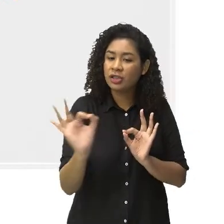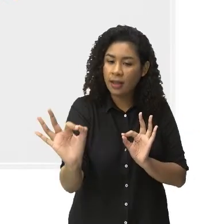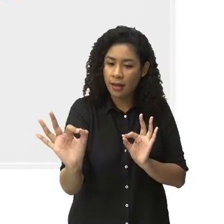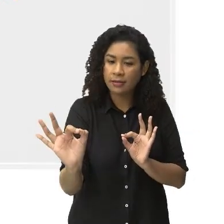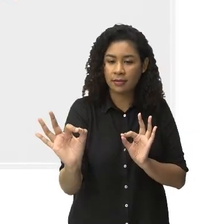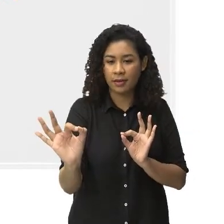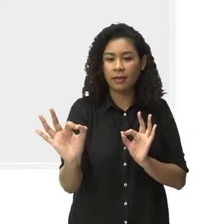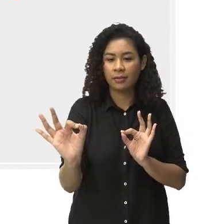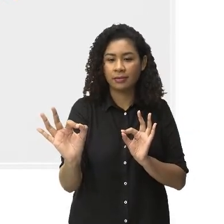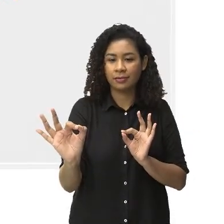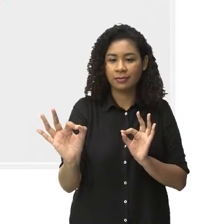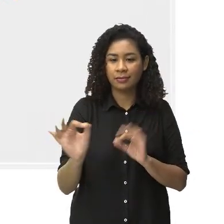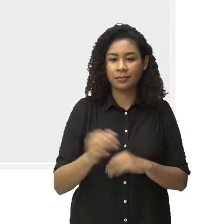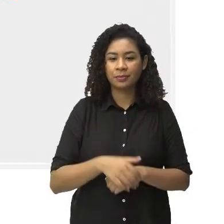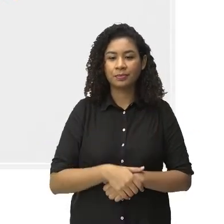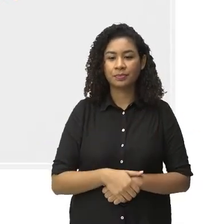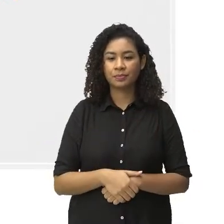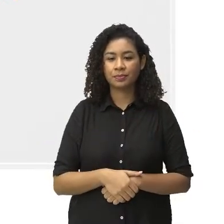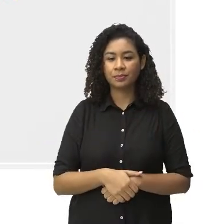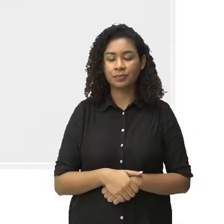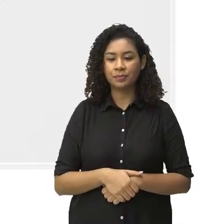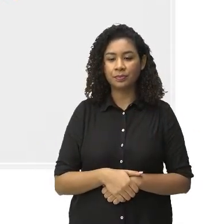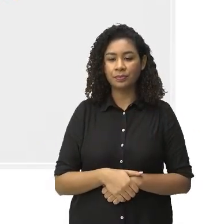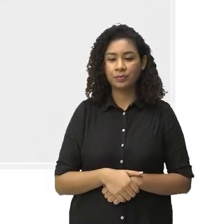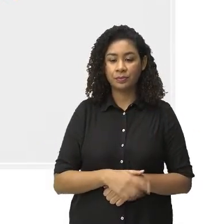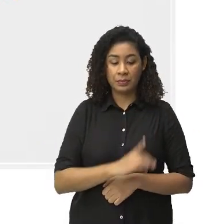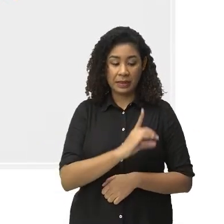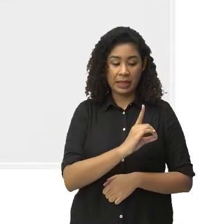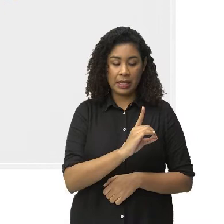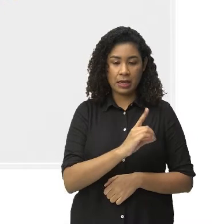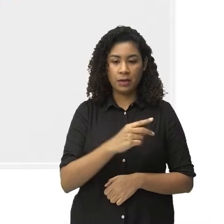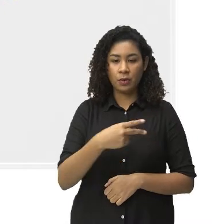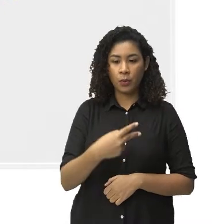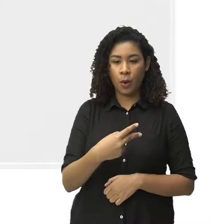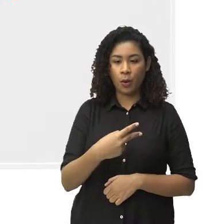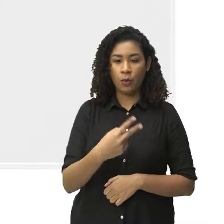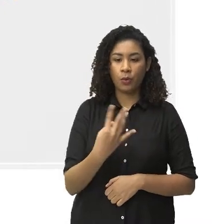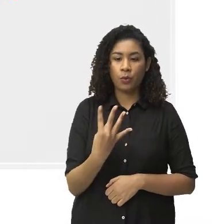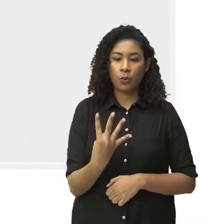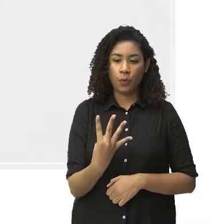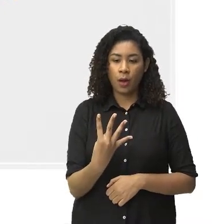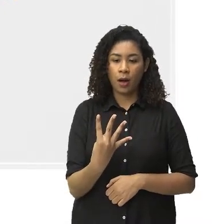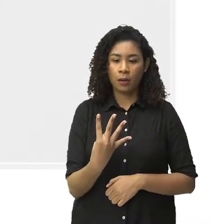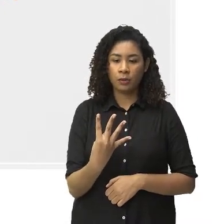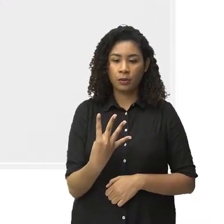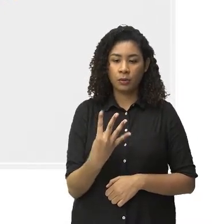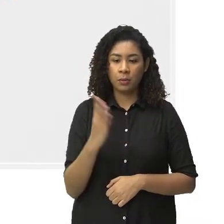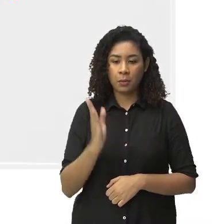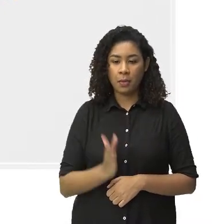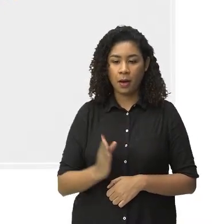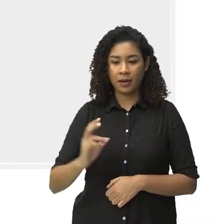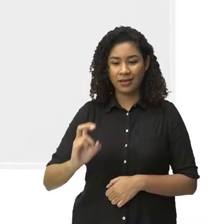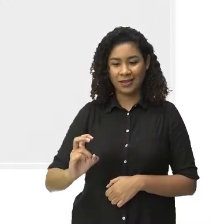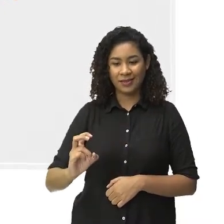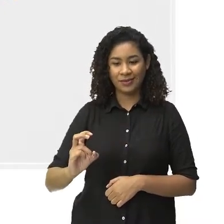procurada, nesse caso aqui, né, olha só, a distância procurada vai ser de 4/5,